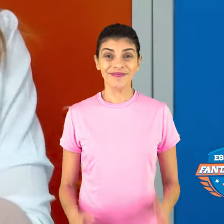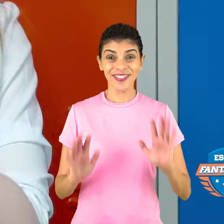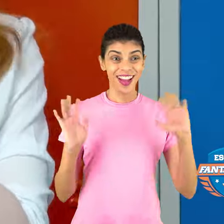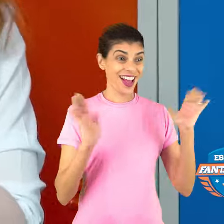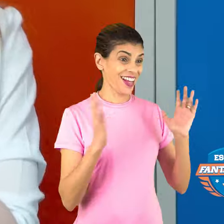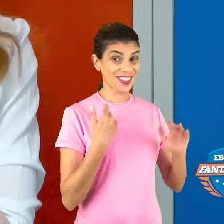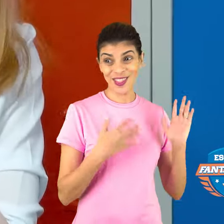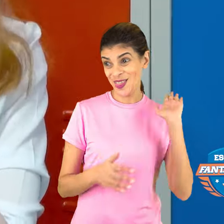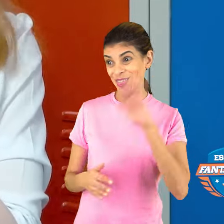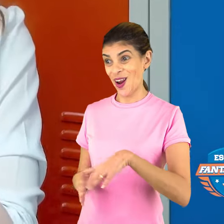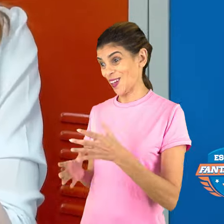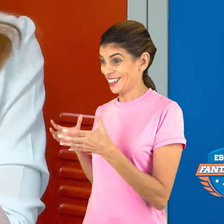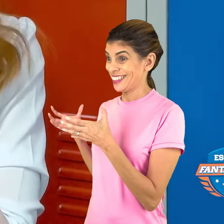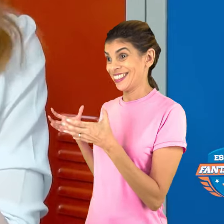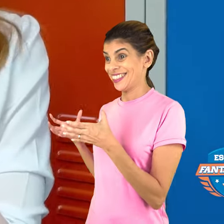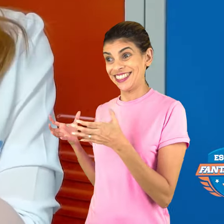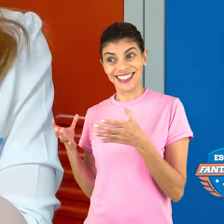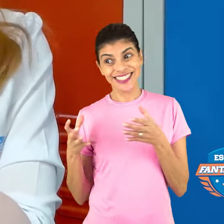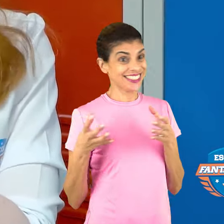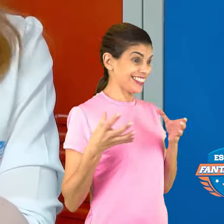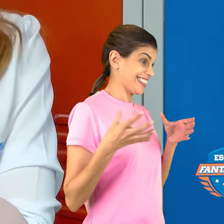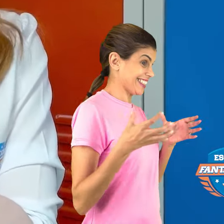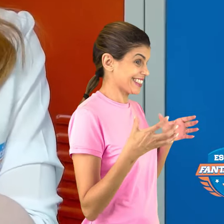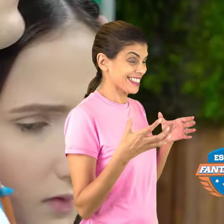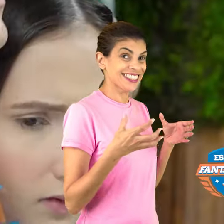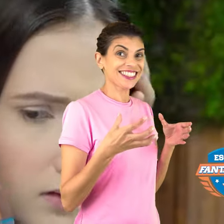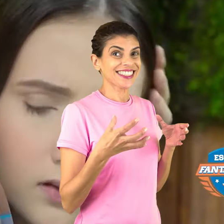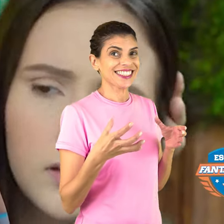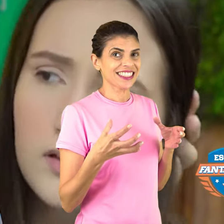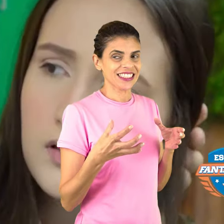Pessoal, olha o que eu tenho aqui.